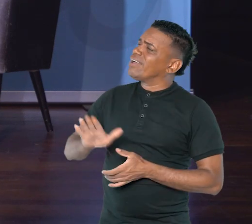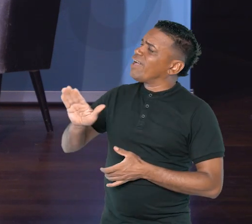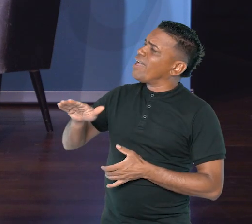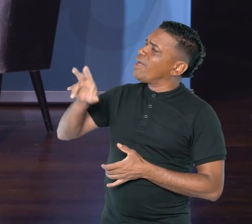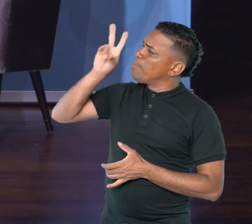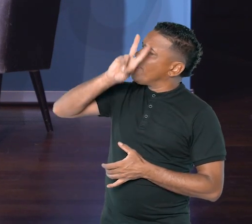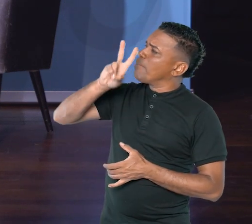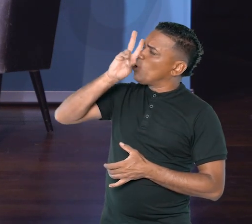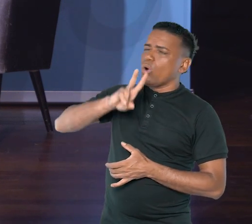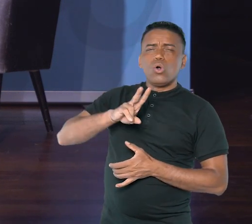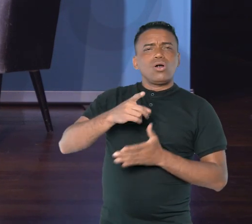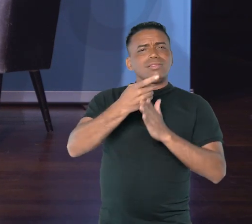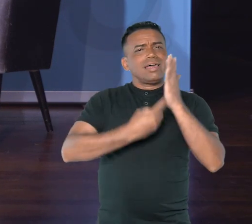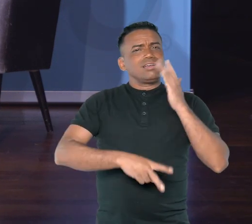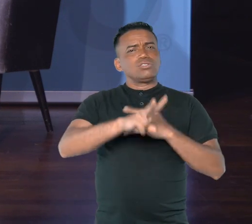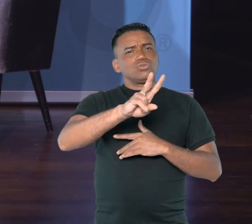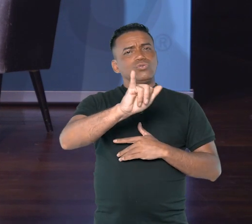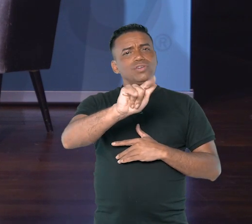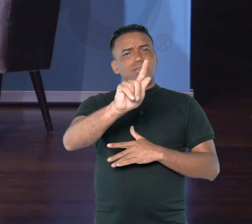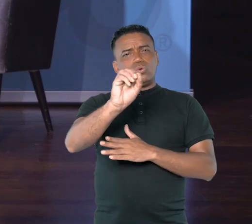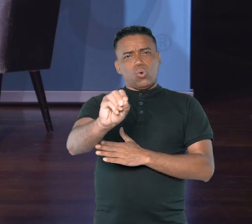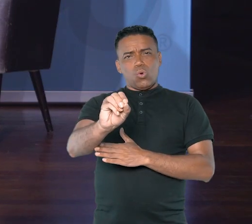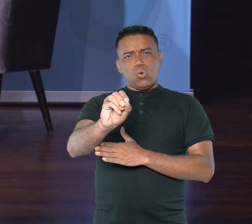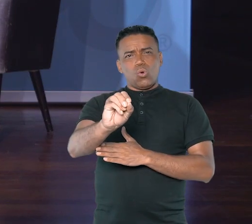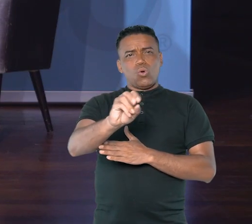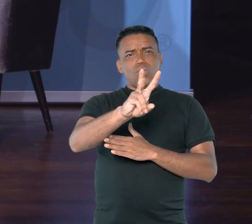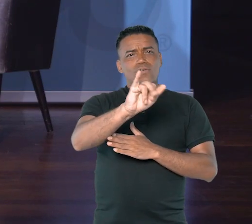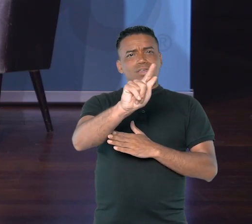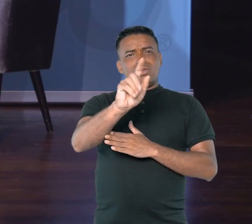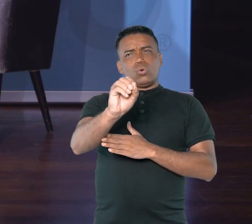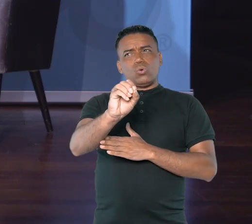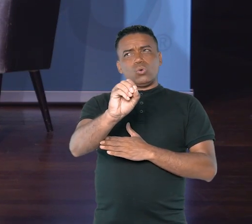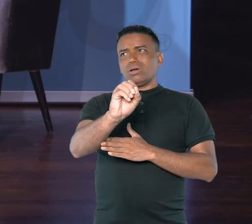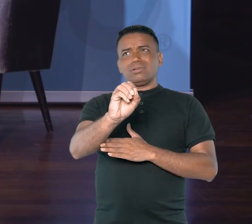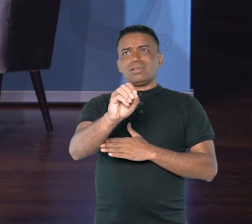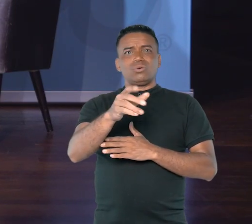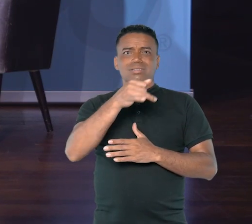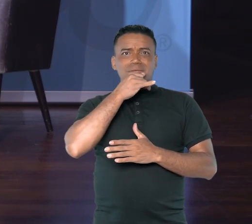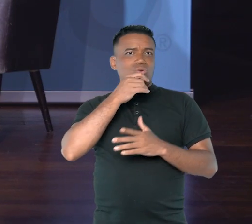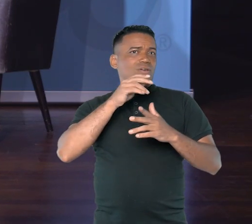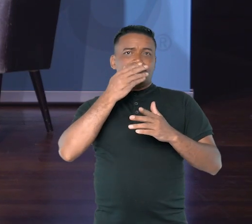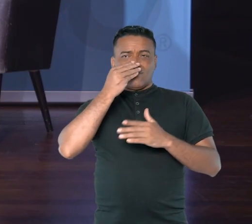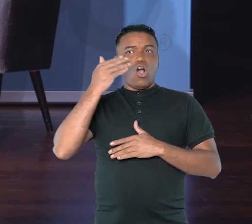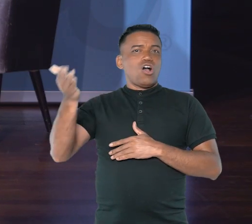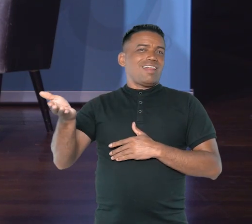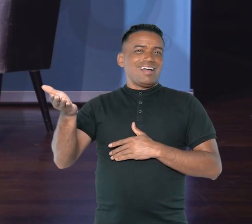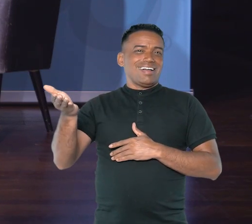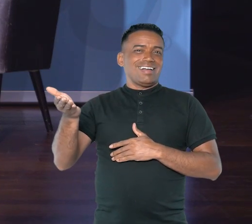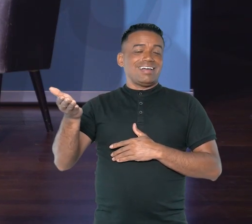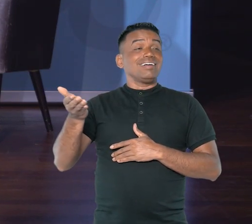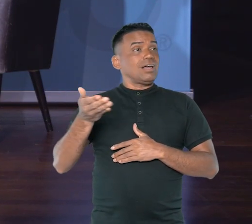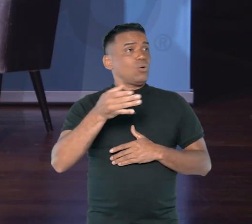o texto do Vigo, né, que é completamente fora do roteiro de todo mundo vai para lá, né? Não, eu ensaiei o